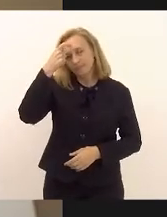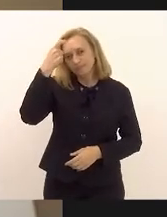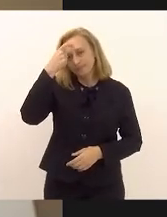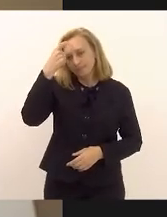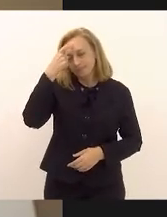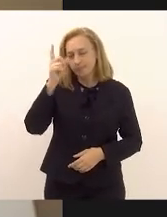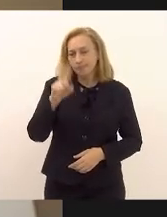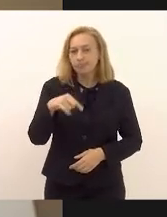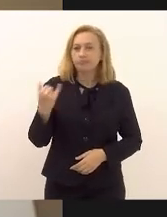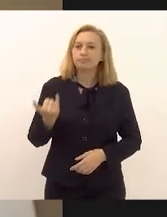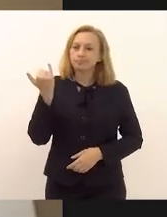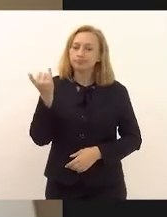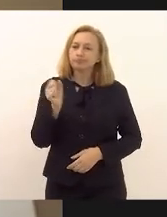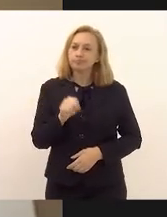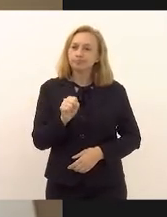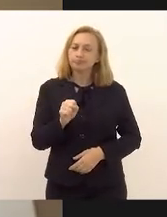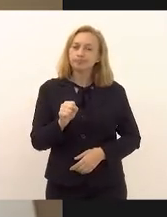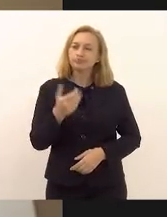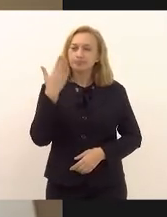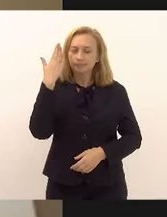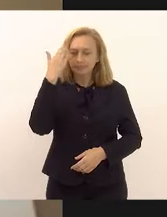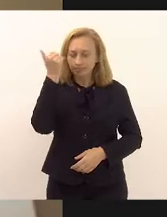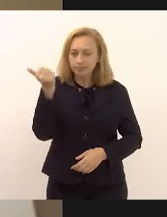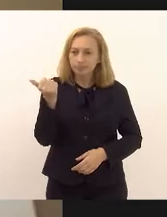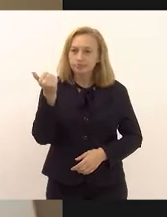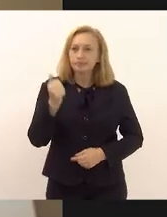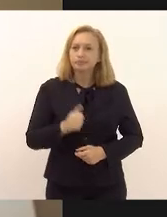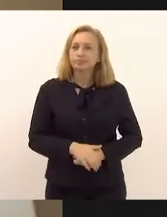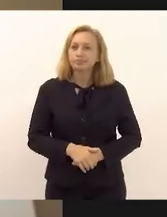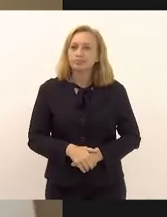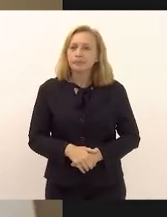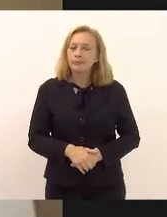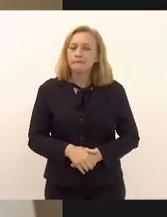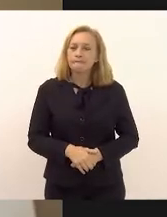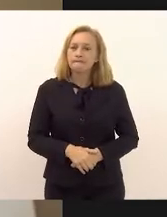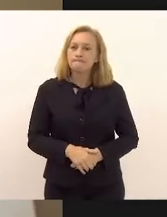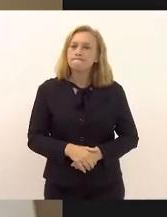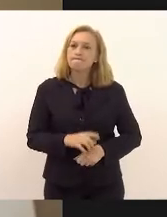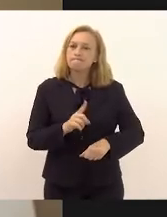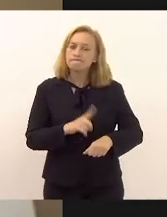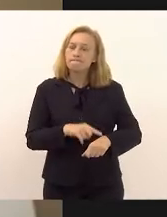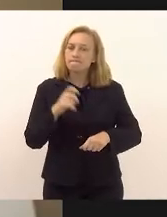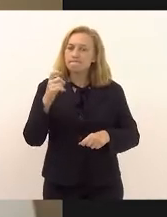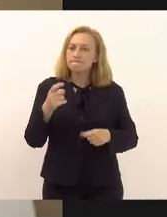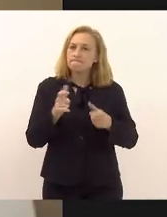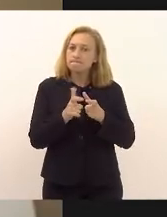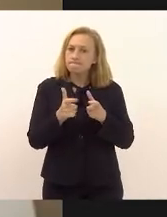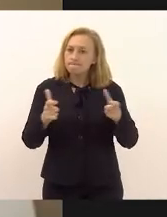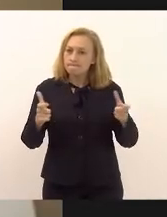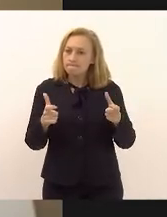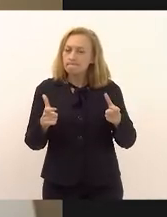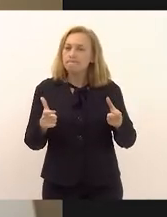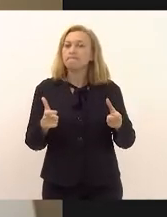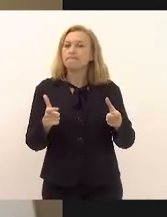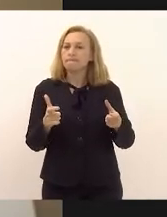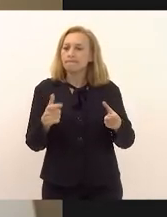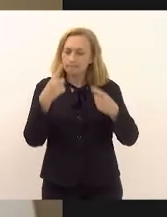de suma importância. A gente sabe que houve um aumento muito grande da violência